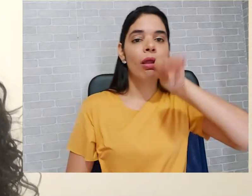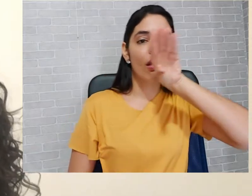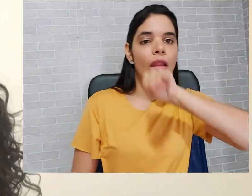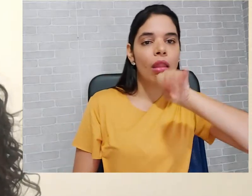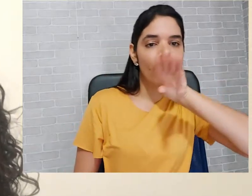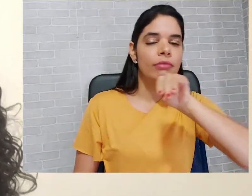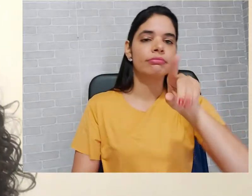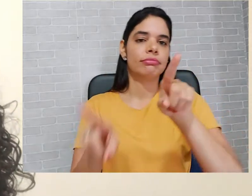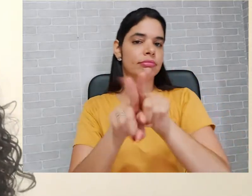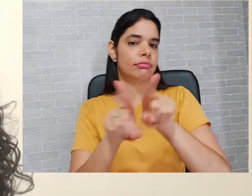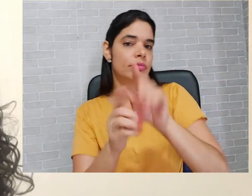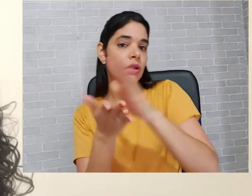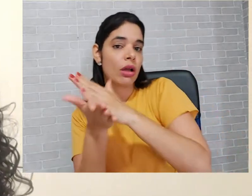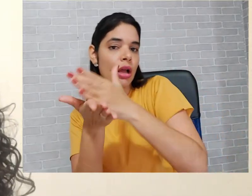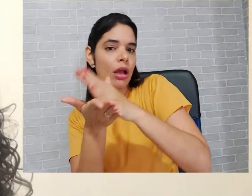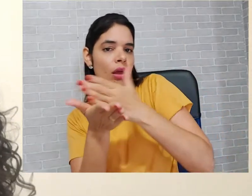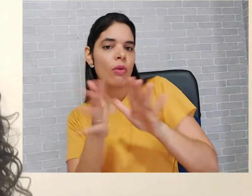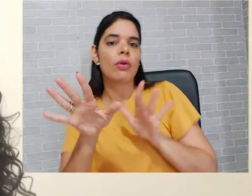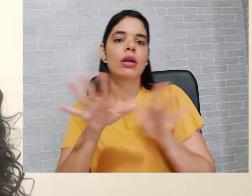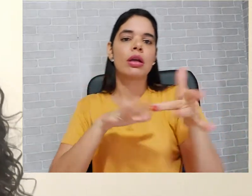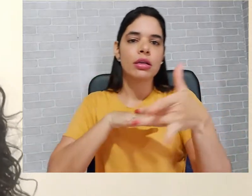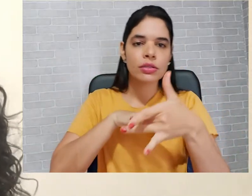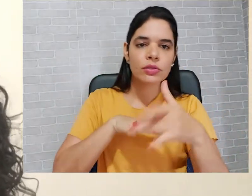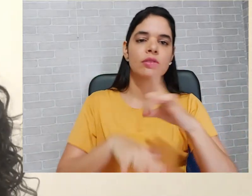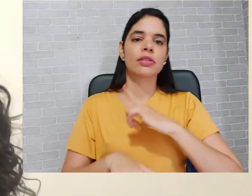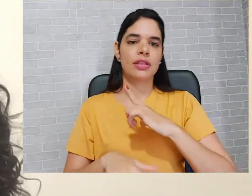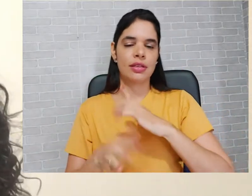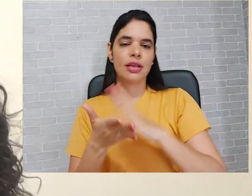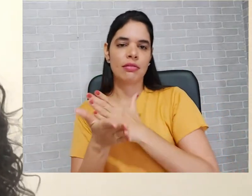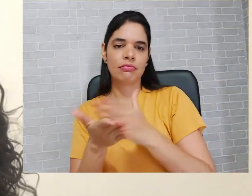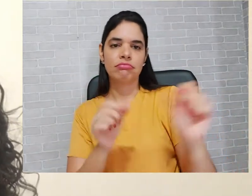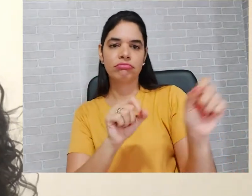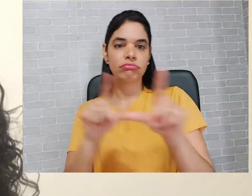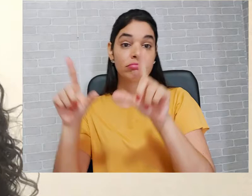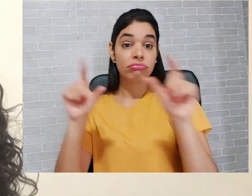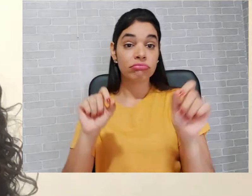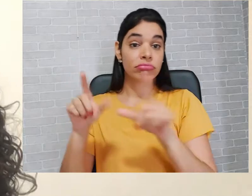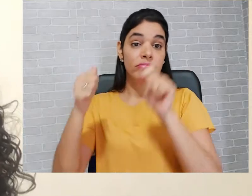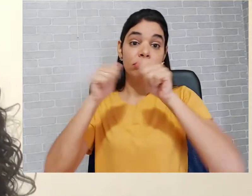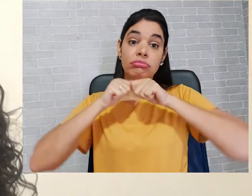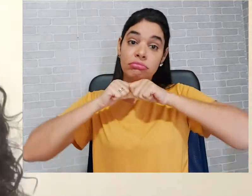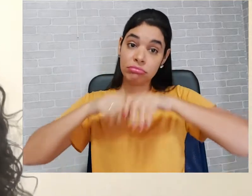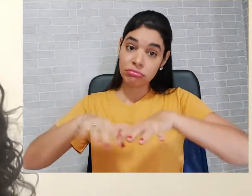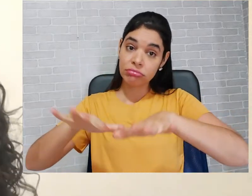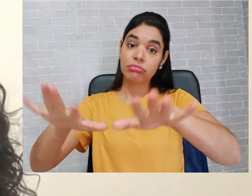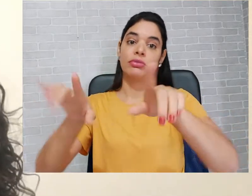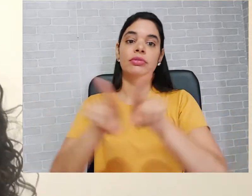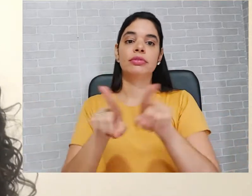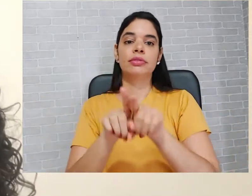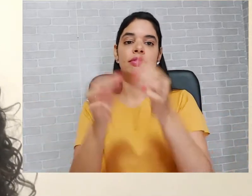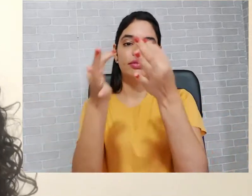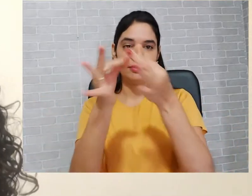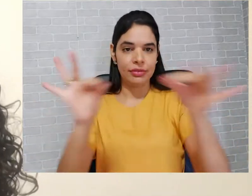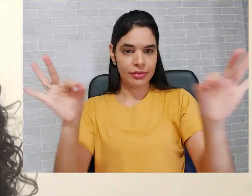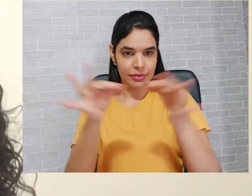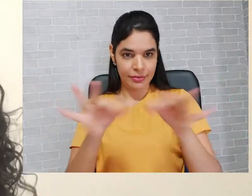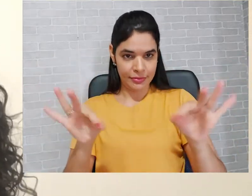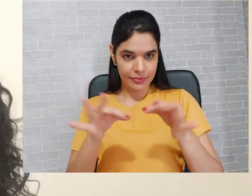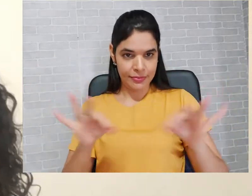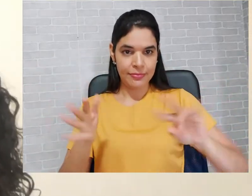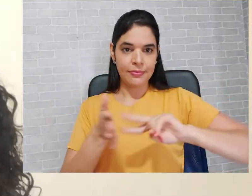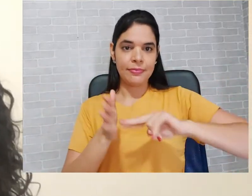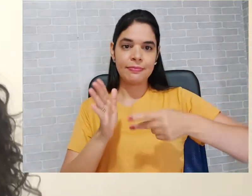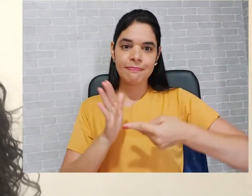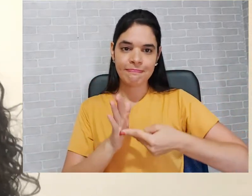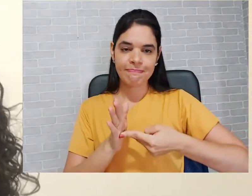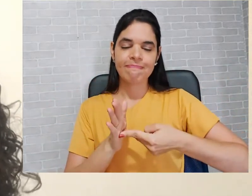forma oral. Há algumas, nas redes sociais, tem algumas páginas que compartilham essas frases, esses dolôs,